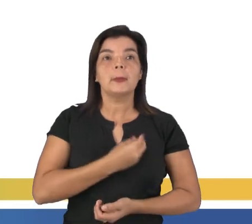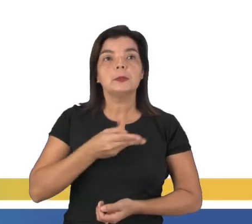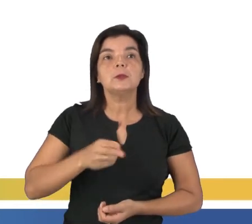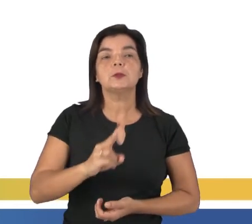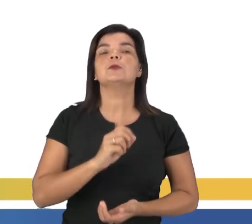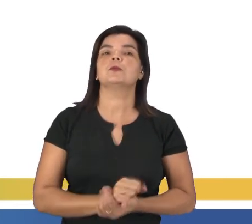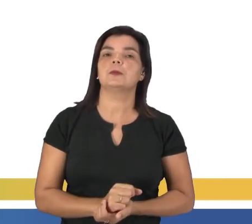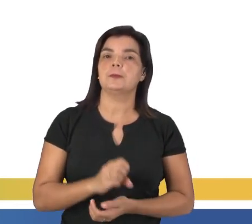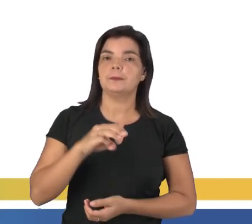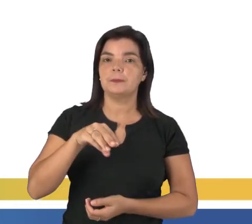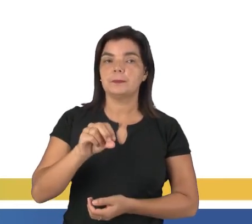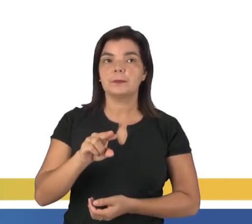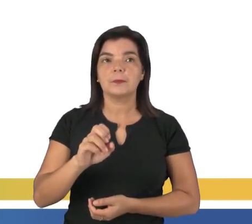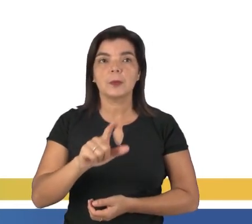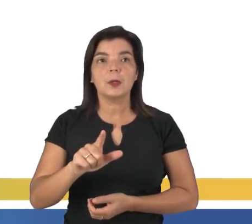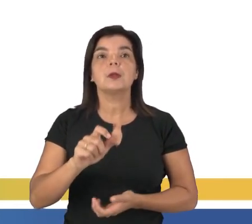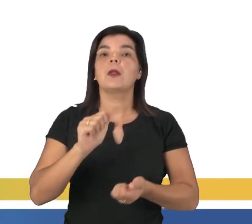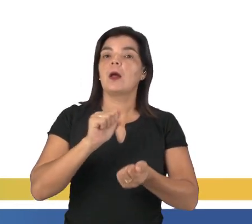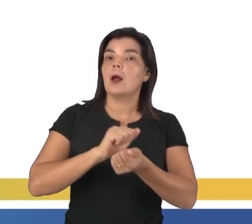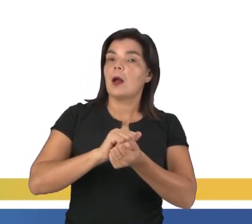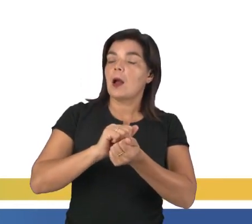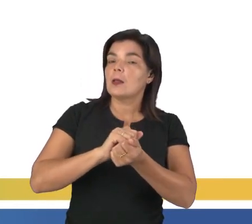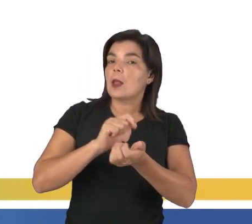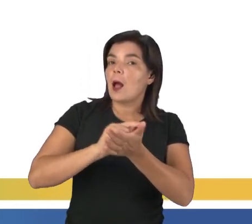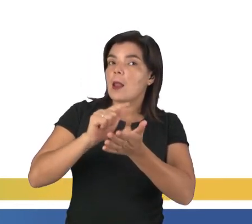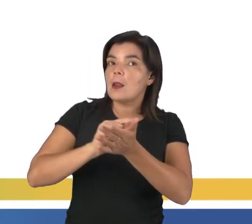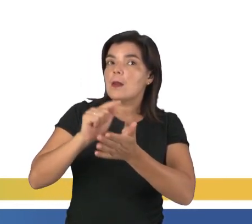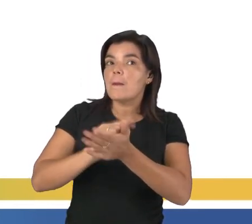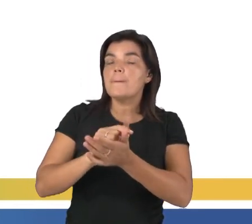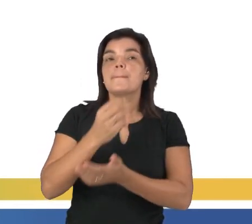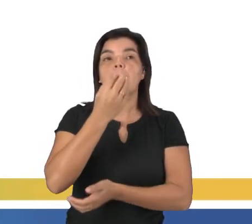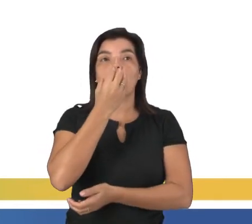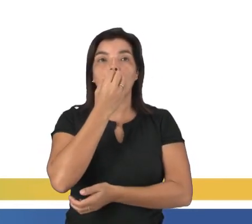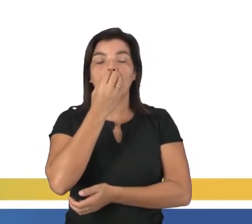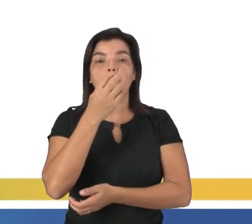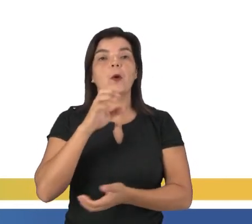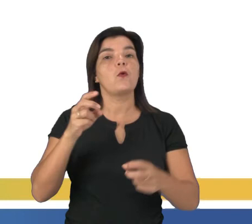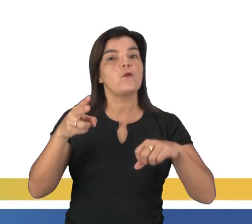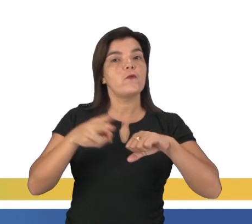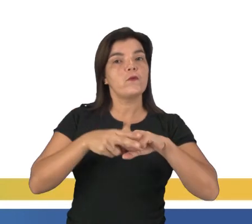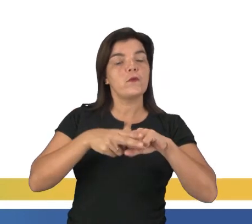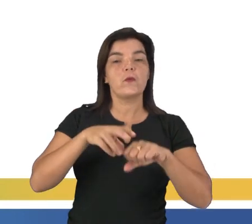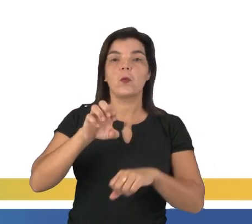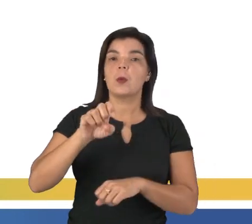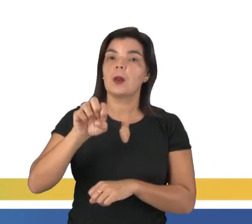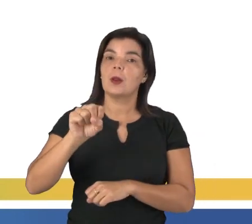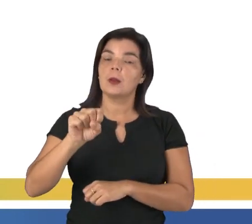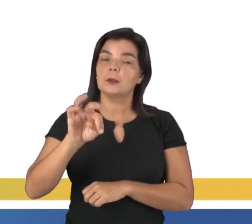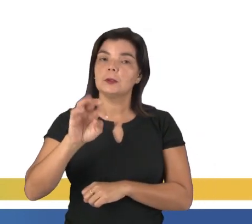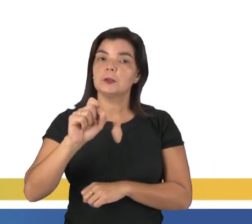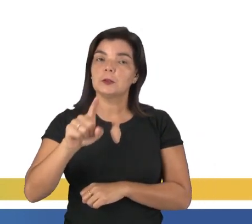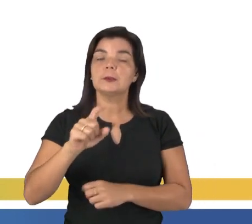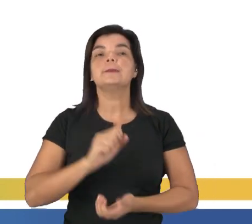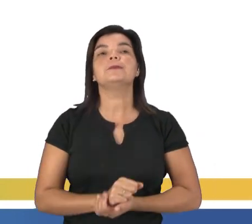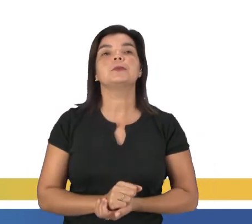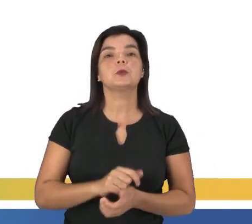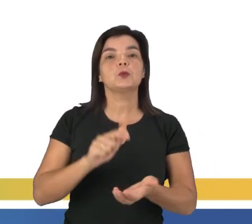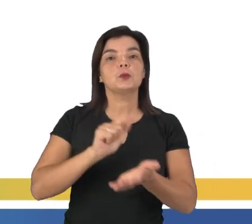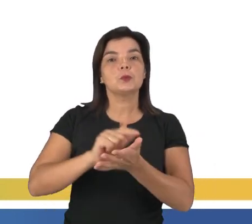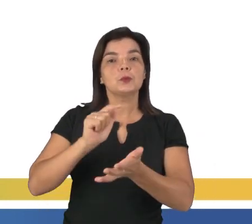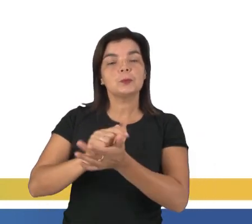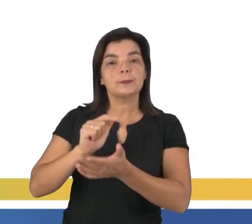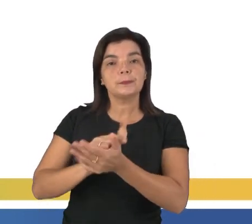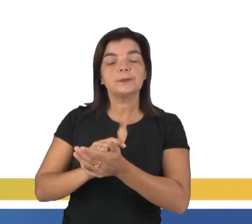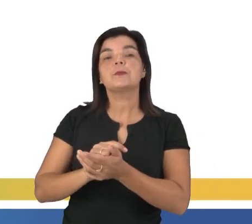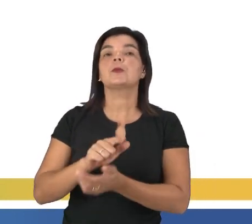contínuo? Manuel está lavando o supero, porque eu pego o verbo estar junto com o verbo lavar, né? E aí